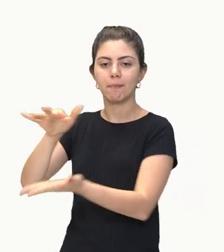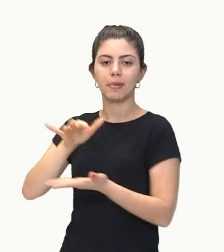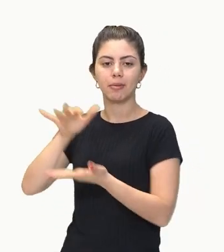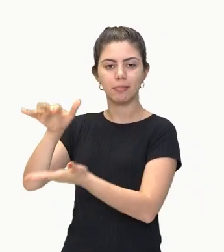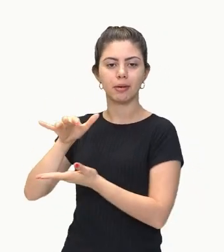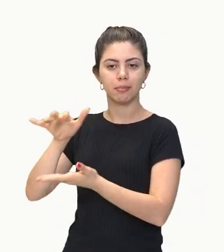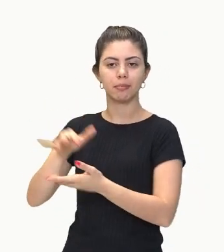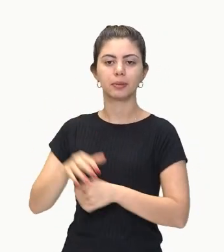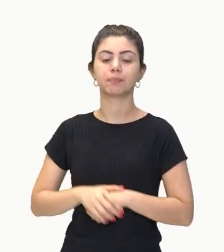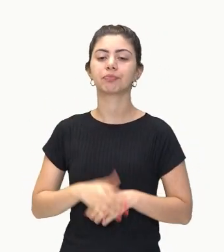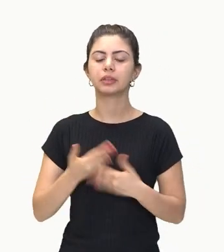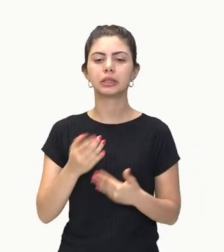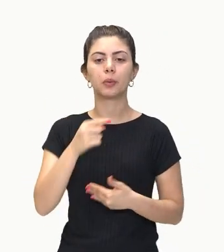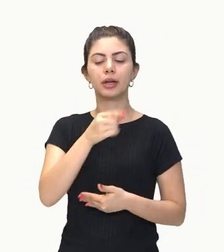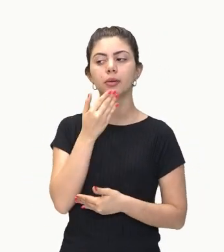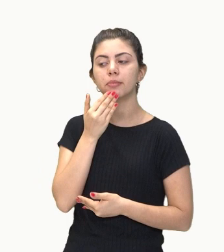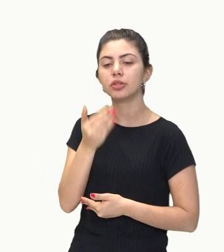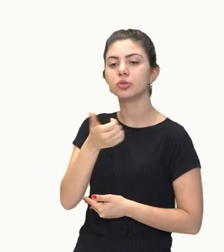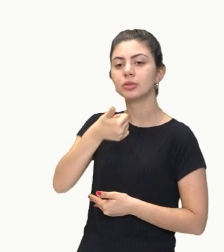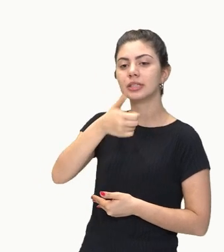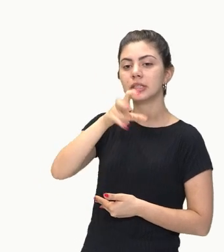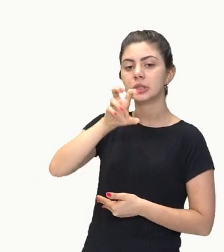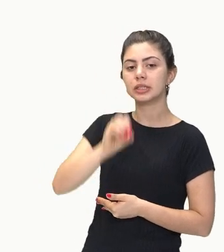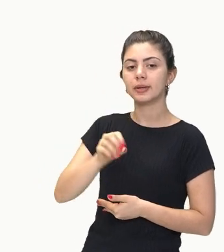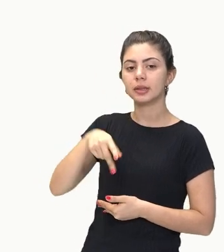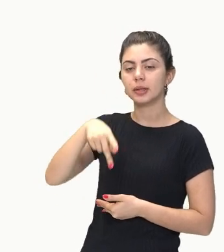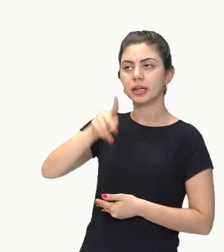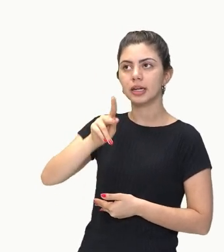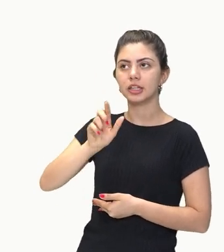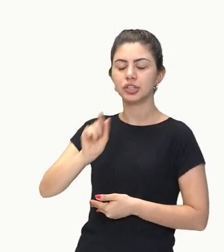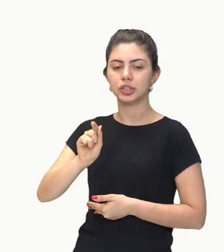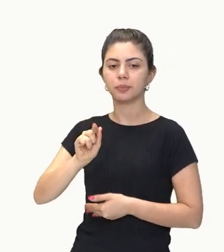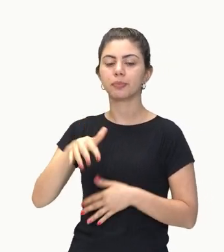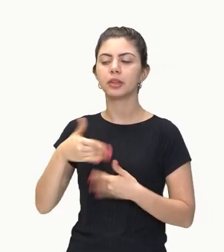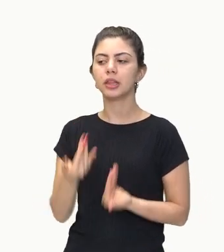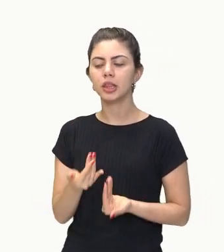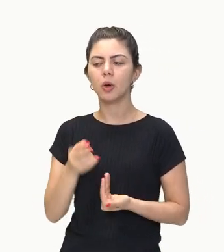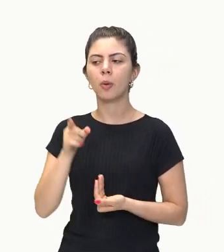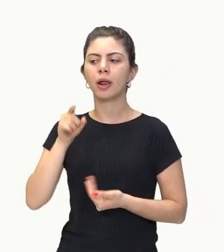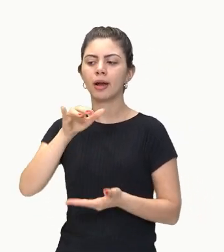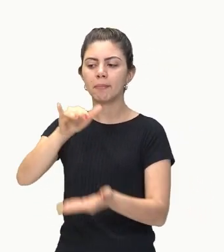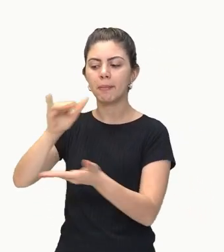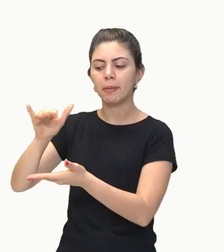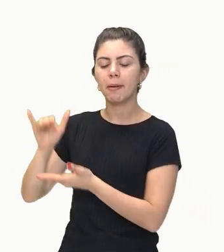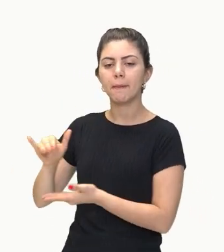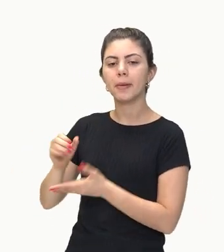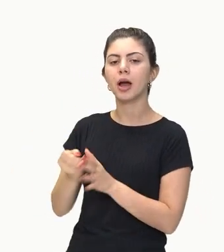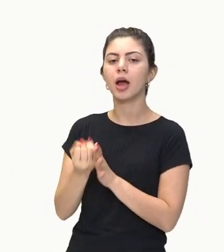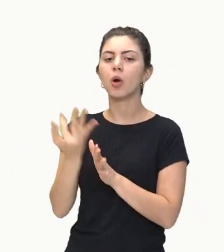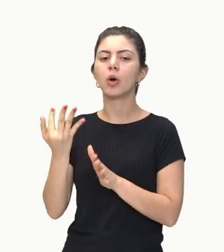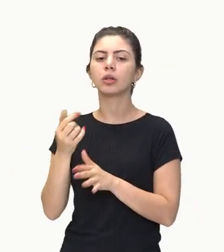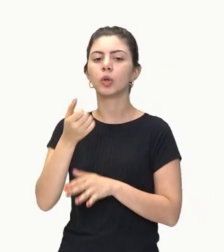ó, são 150 quilos e cada quilo custava R$